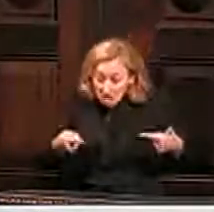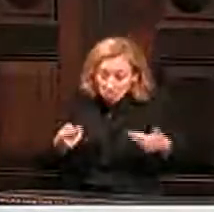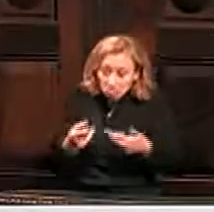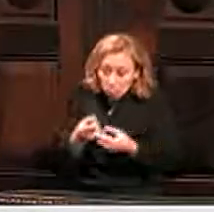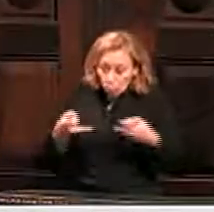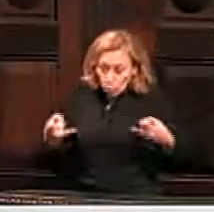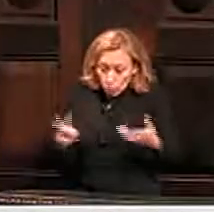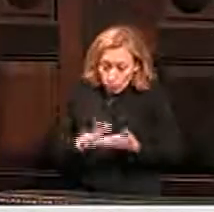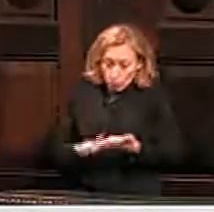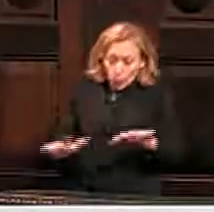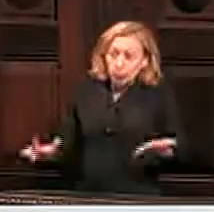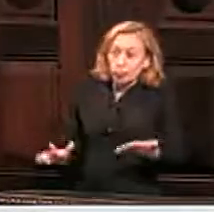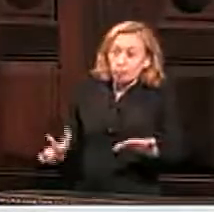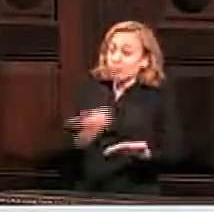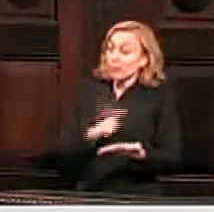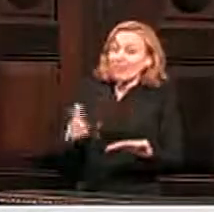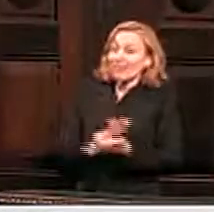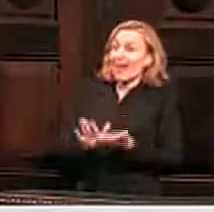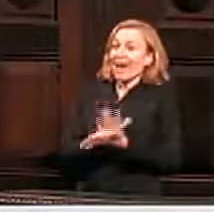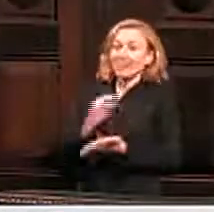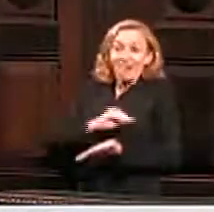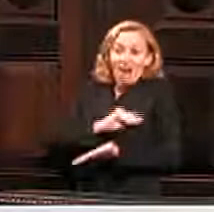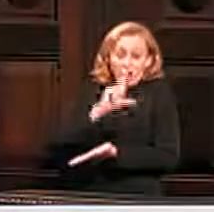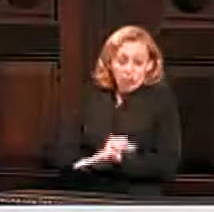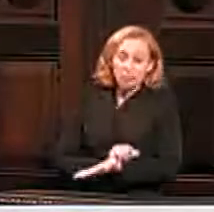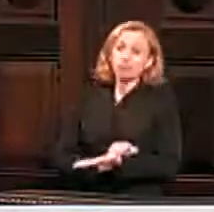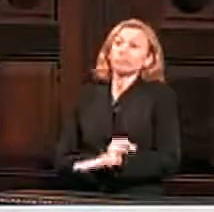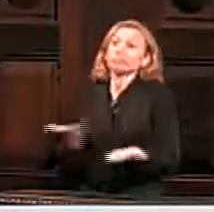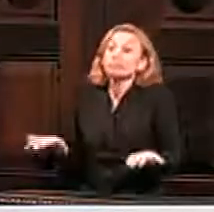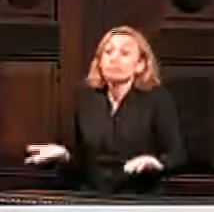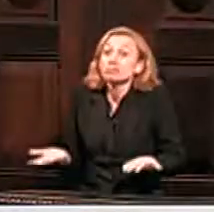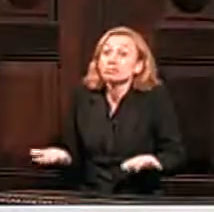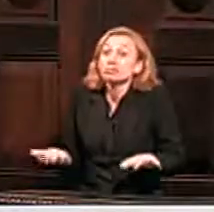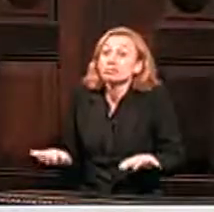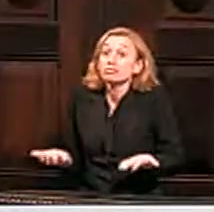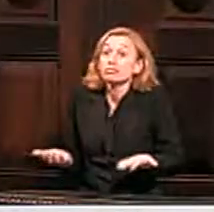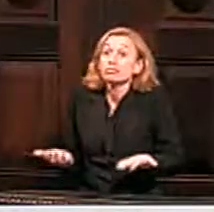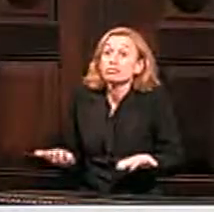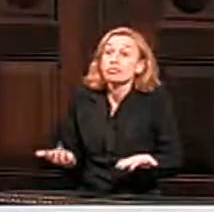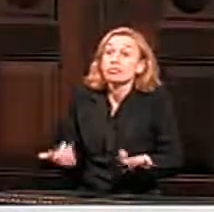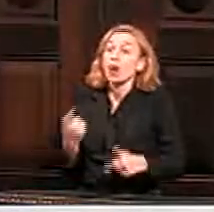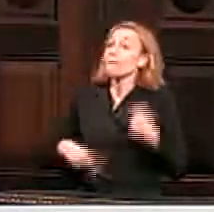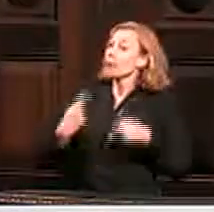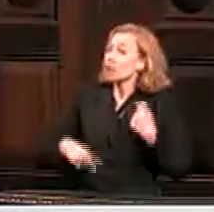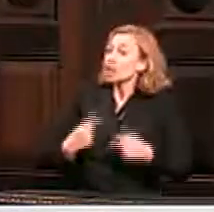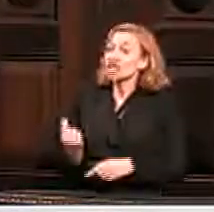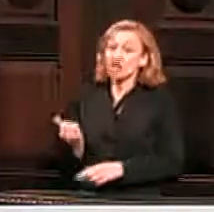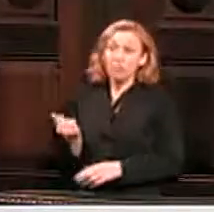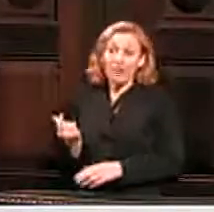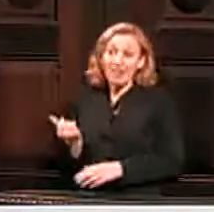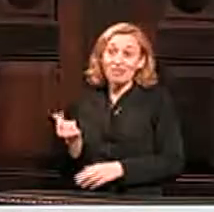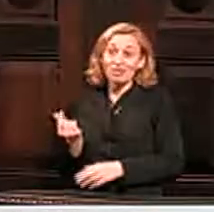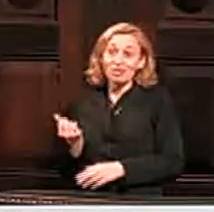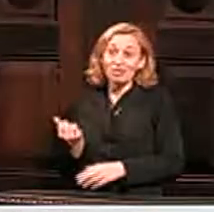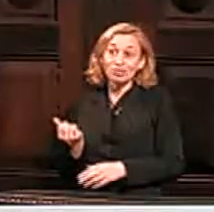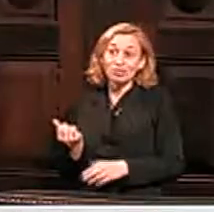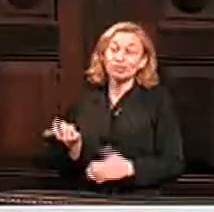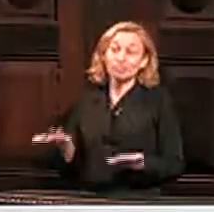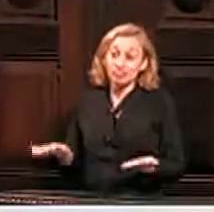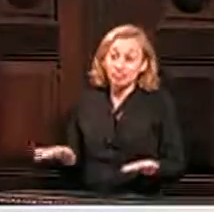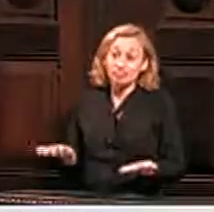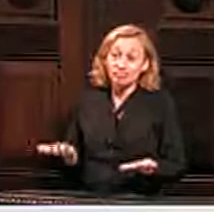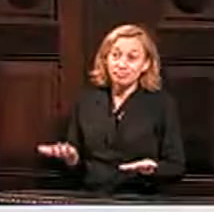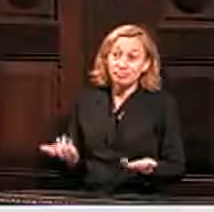espaço. Então, isso daí por que acontece? Exatamente por uma política de preços definida e colocada